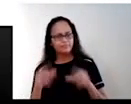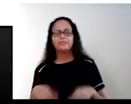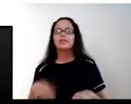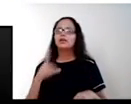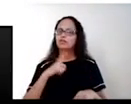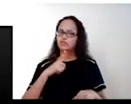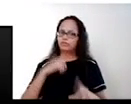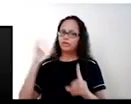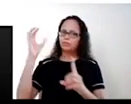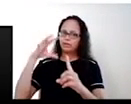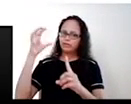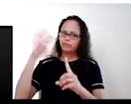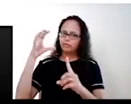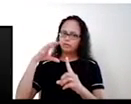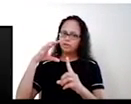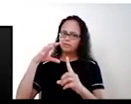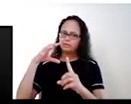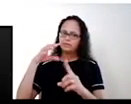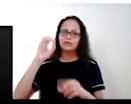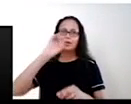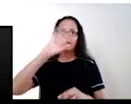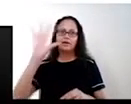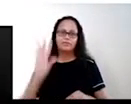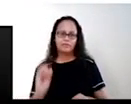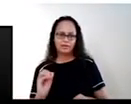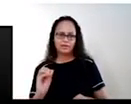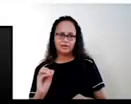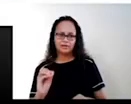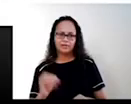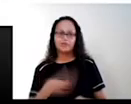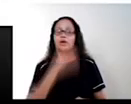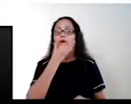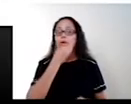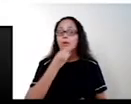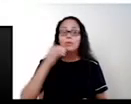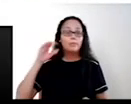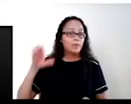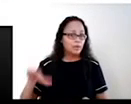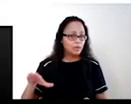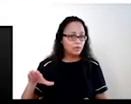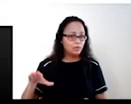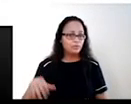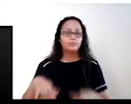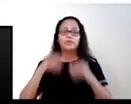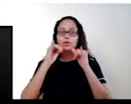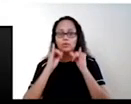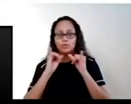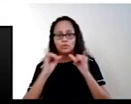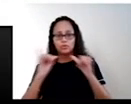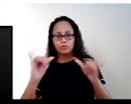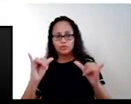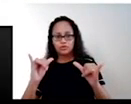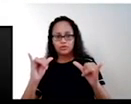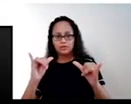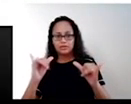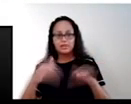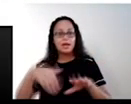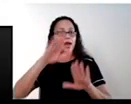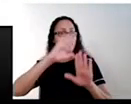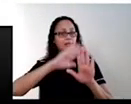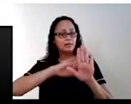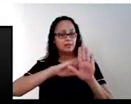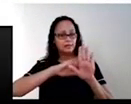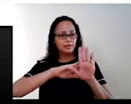africana. Como menino, em vez de menino, notícia, em vez de notícia, atrás,